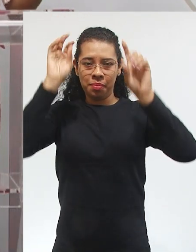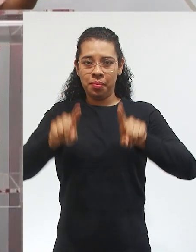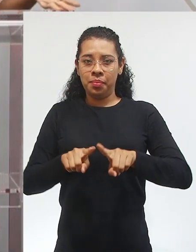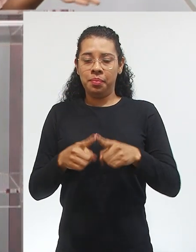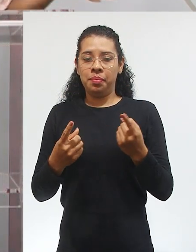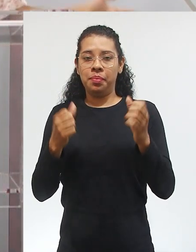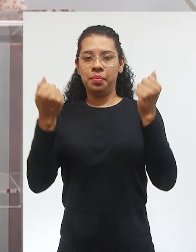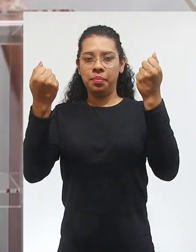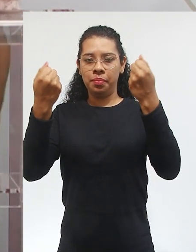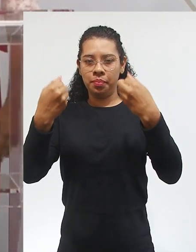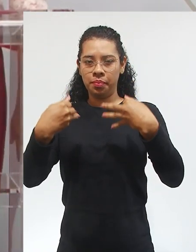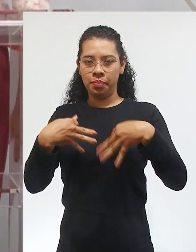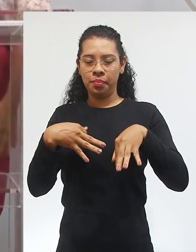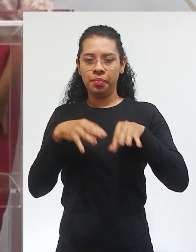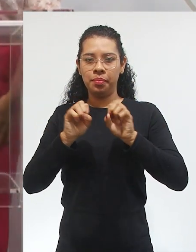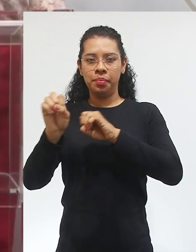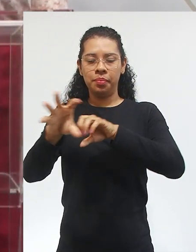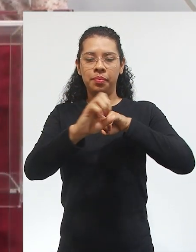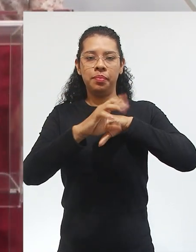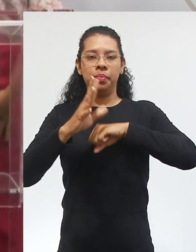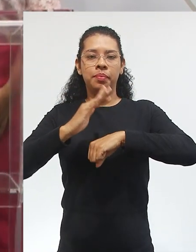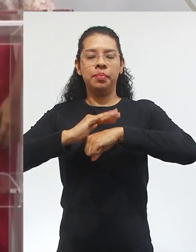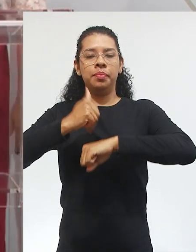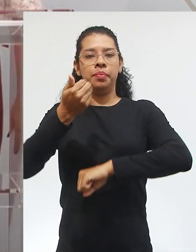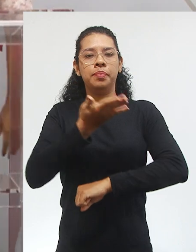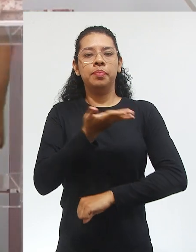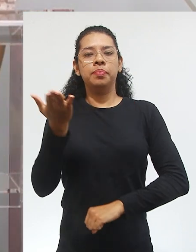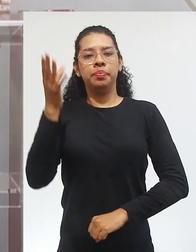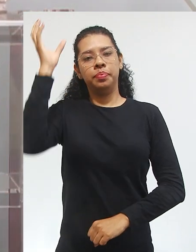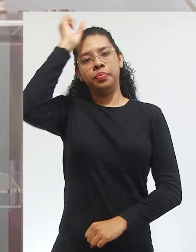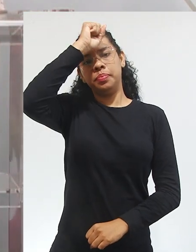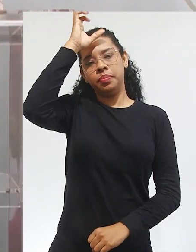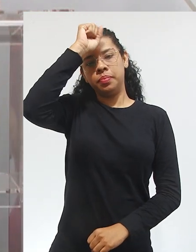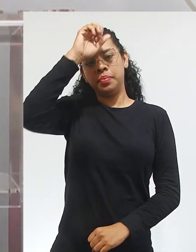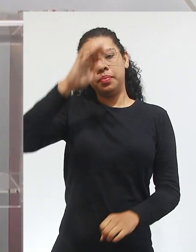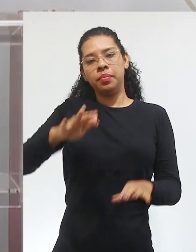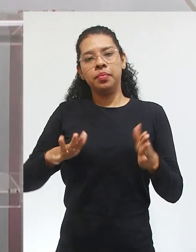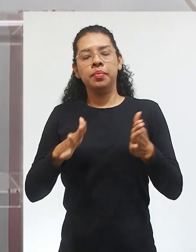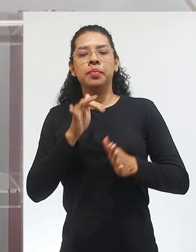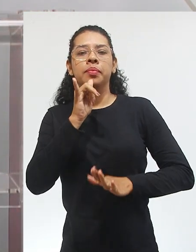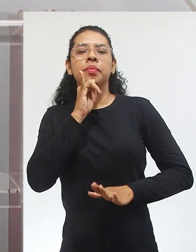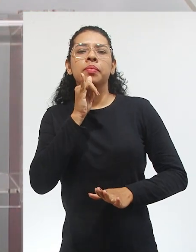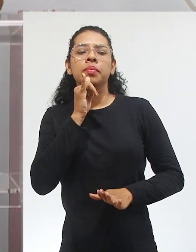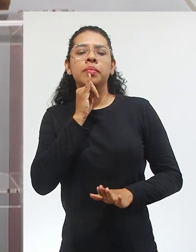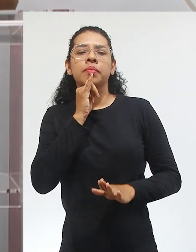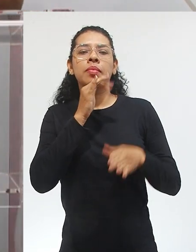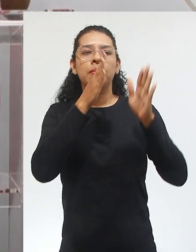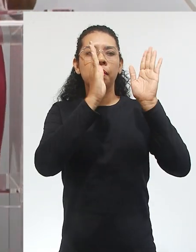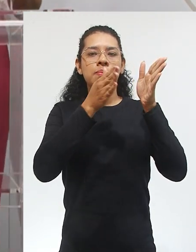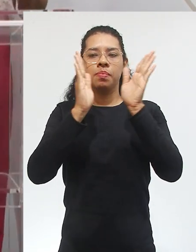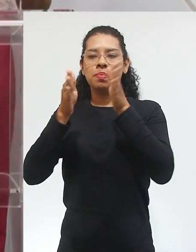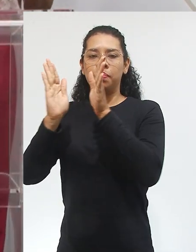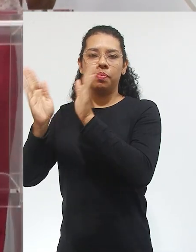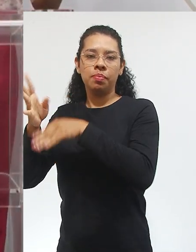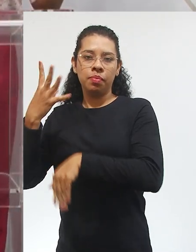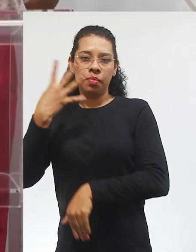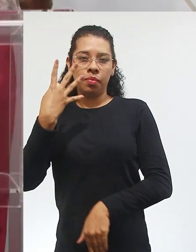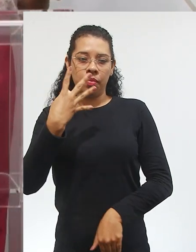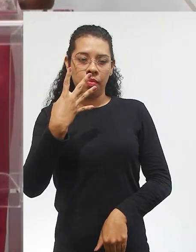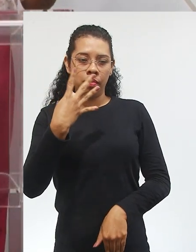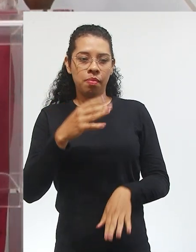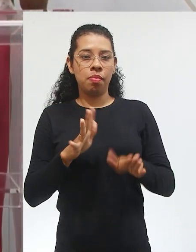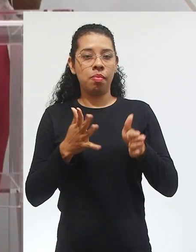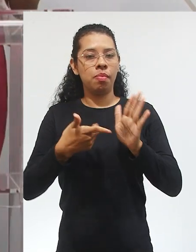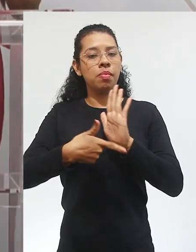forma mais simples para você decorar, tá bom? Então, vamos ver aqui um exemplo de cada fórmula.